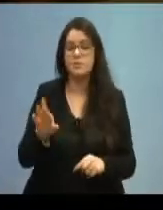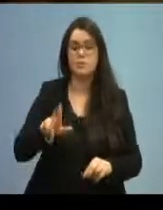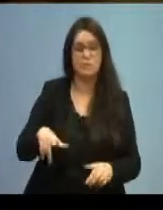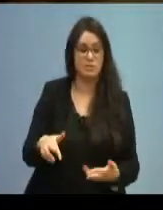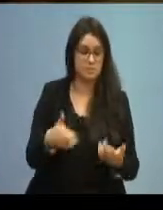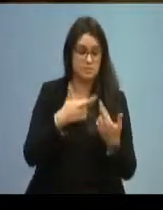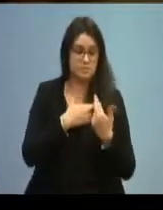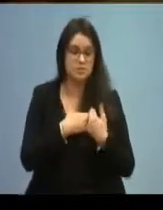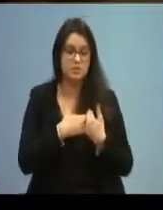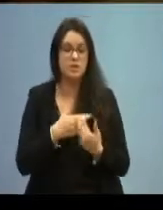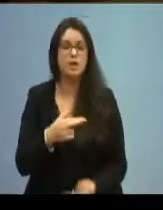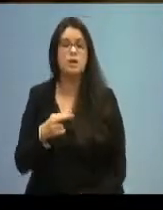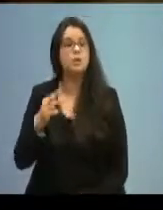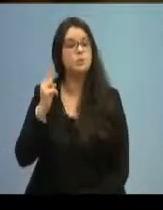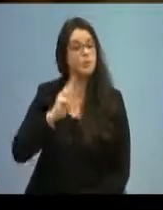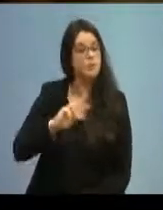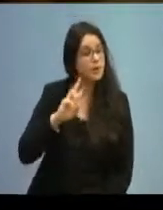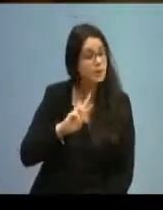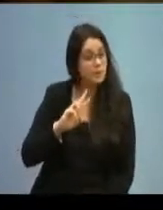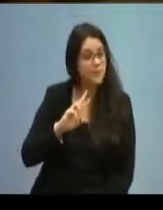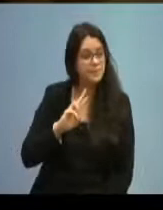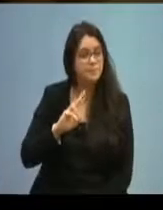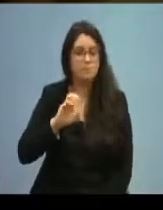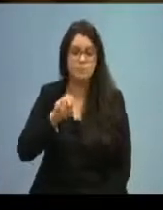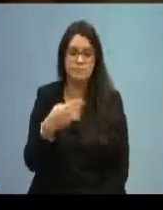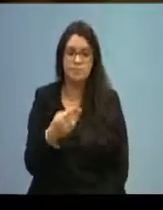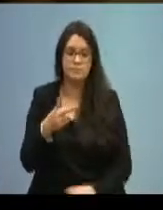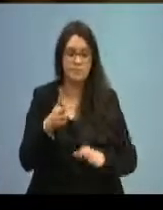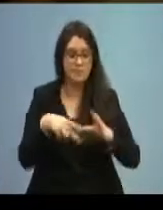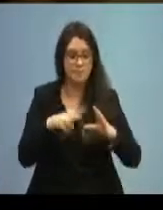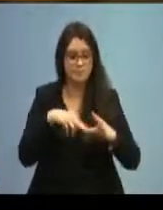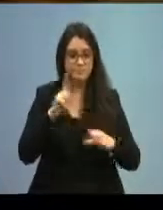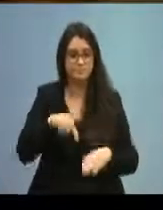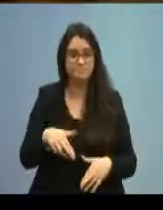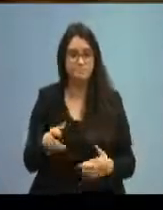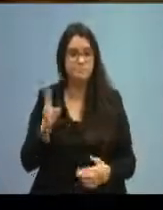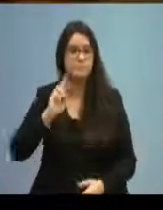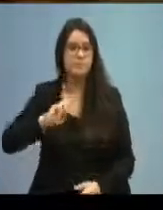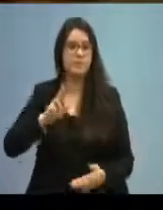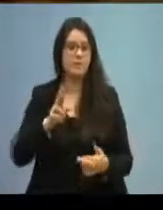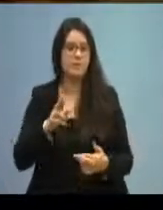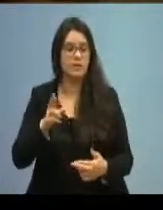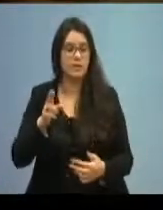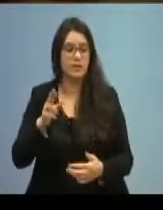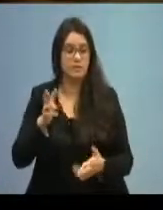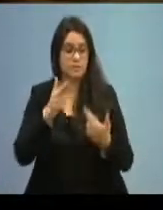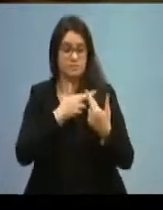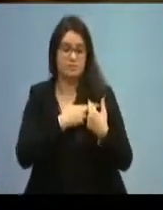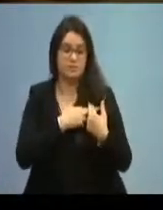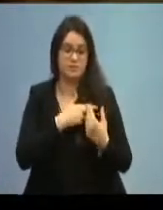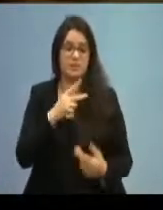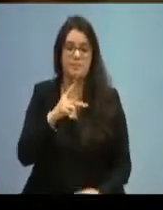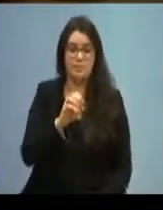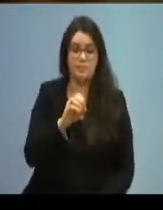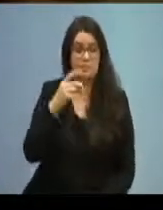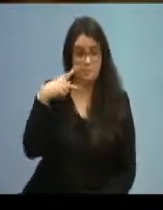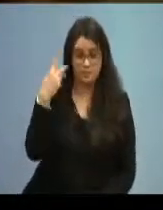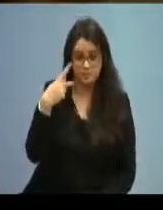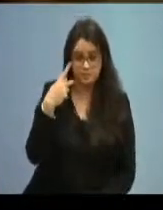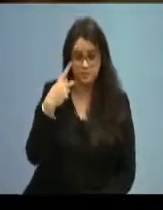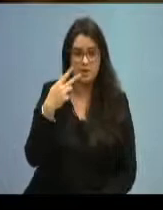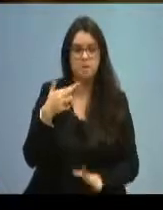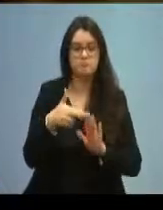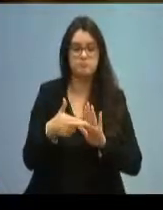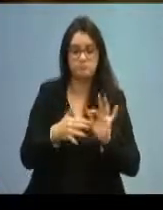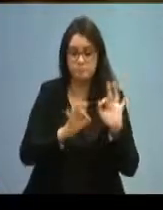do vereador, não é responsabilidade da Câmara, é uma responsabilidade de uma política de regulação fundiária, que daria para estar dando conta